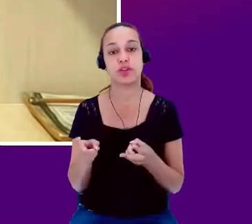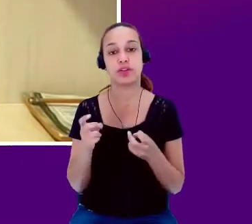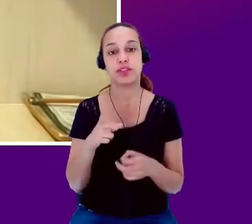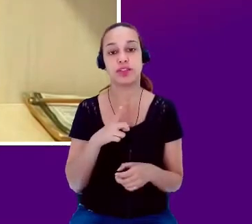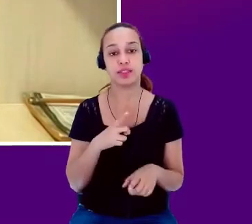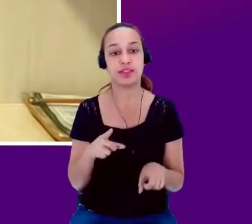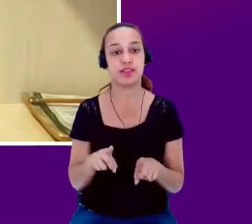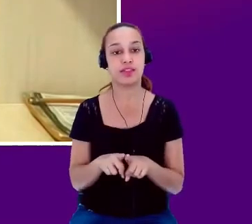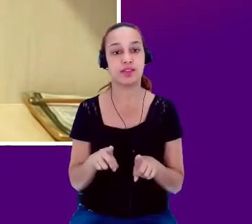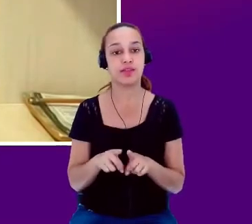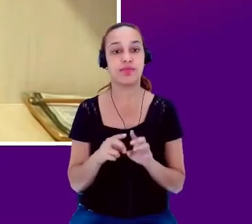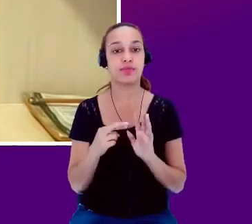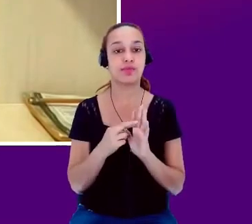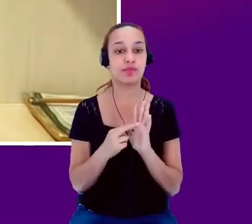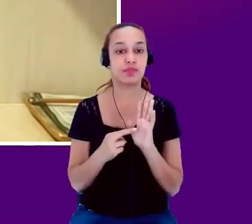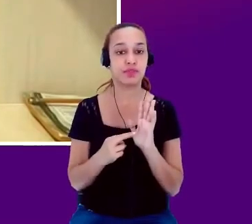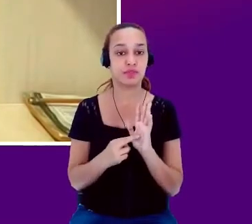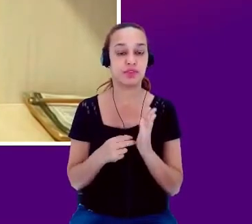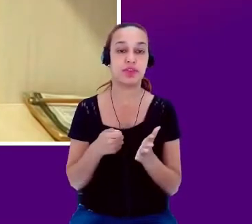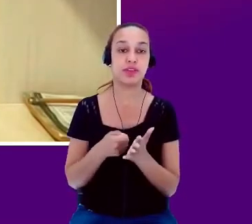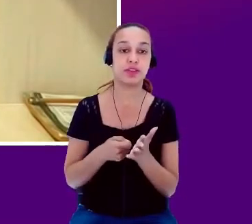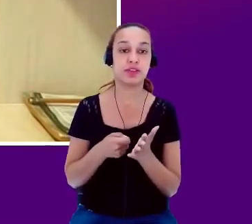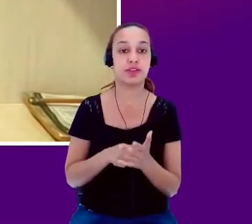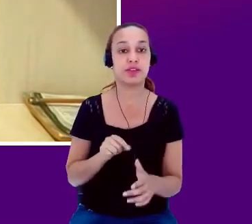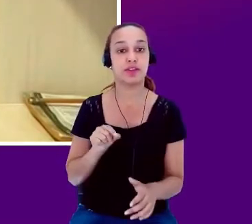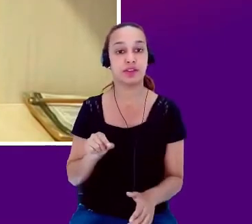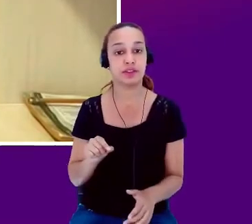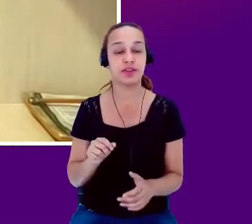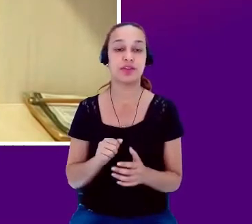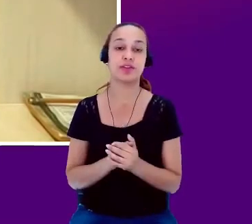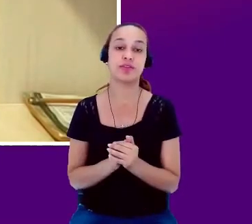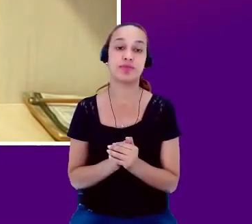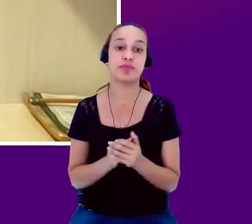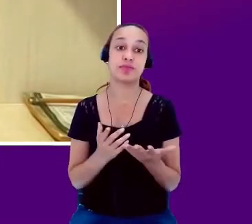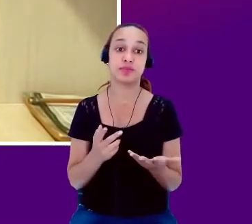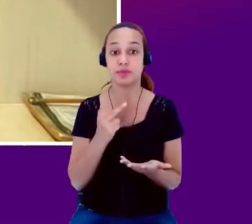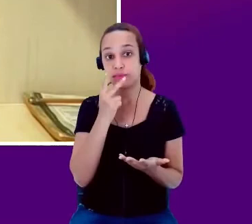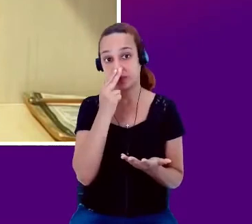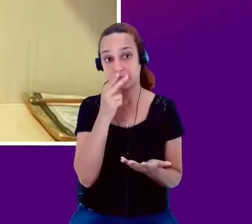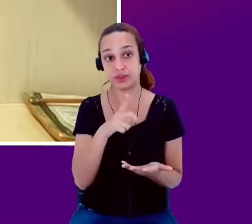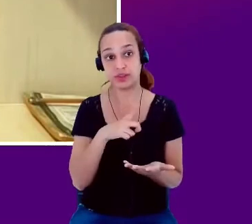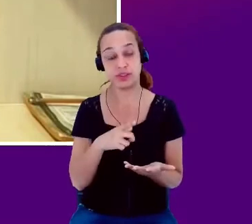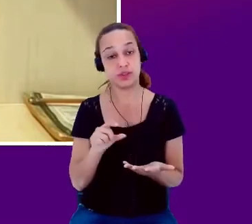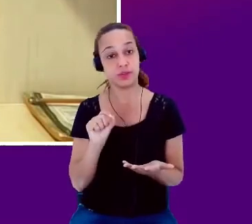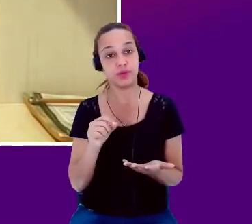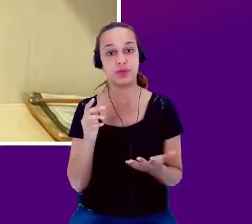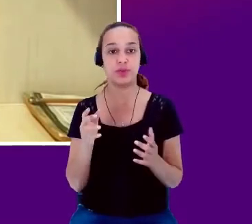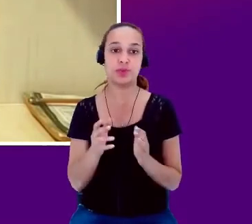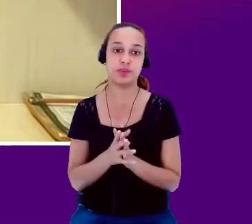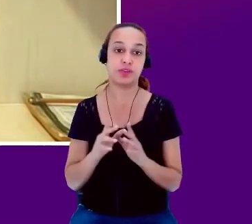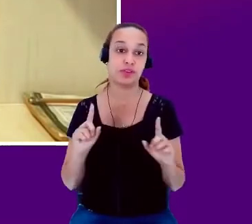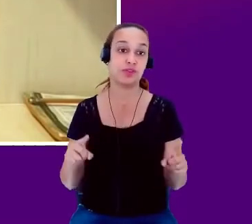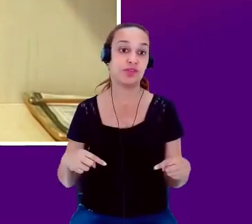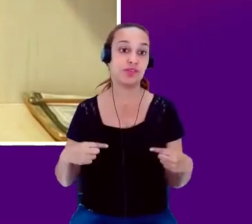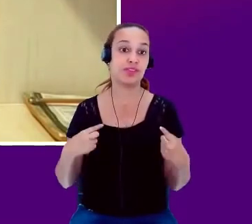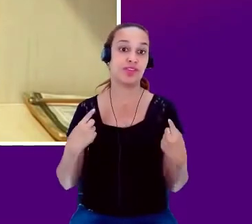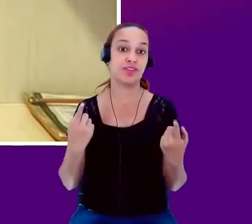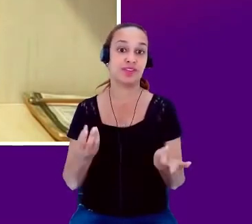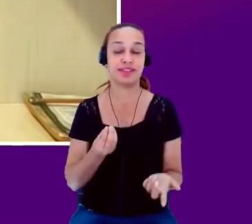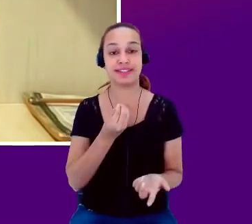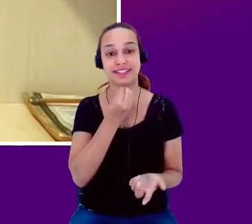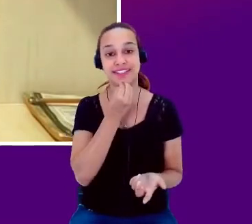normas setoriais que incidem sobre essas atividades. Então, me parece que temos aqui um grande desafio, uma grande oportunidade